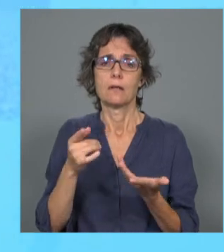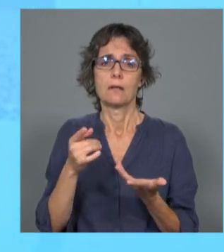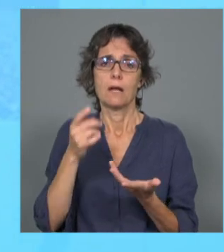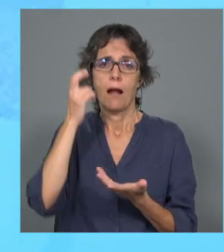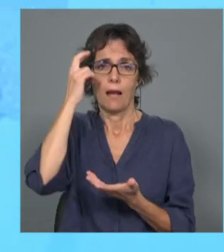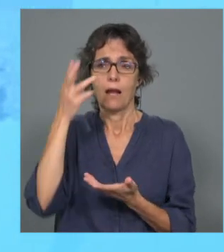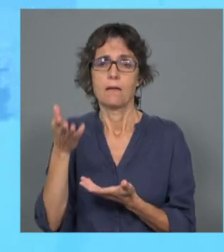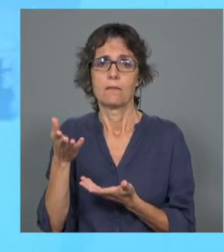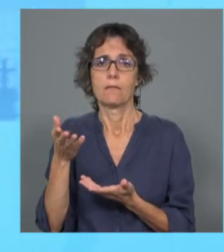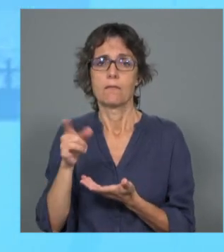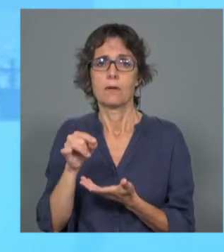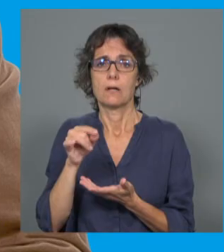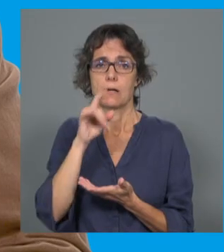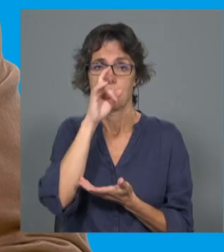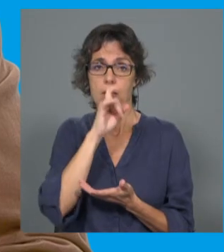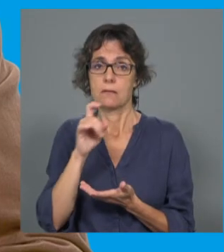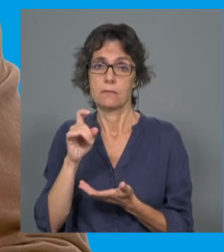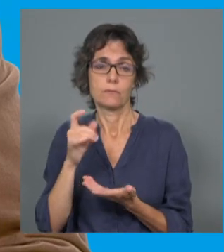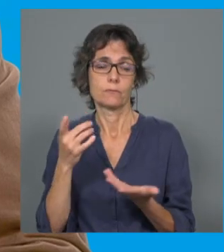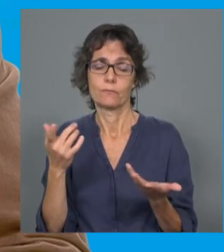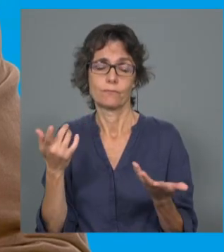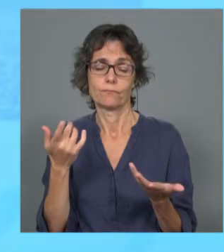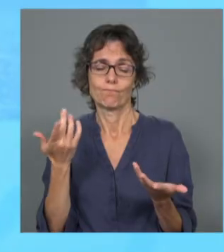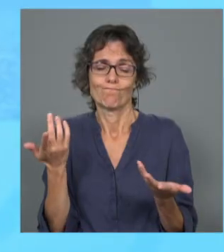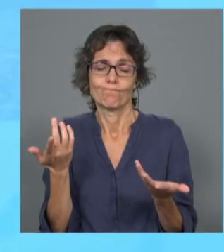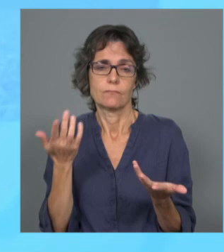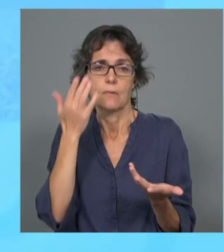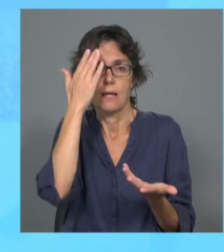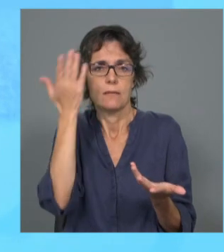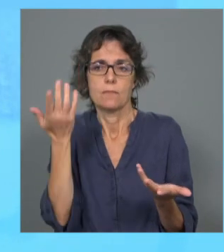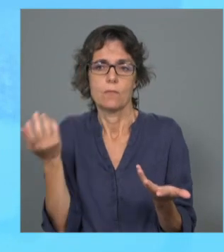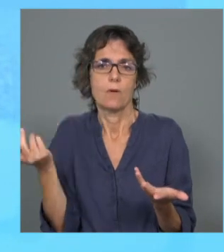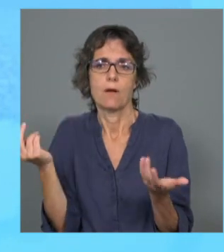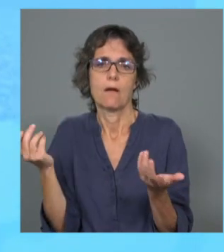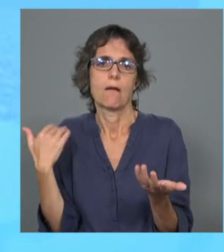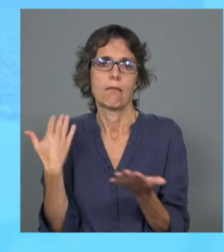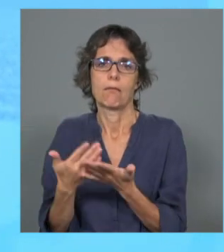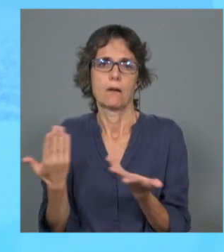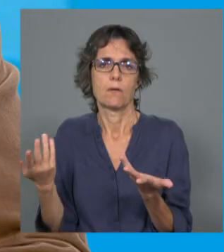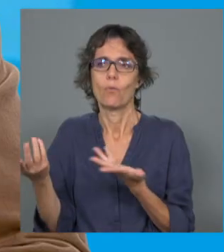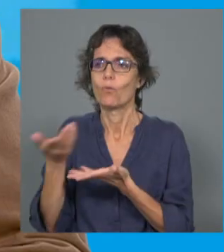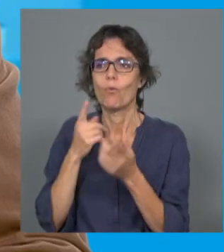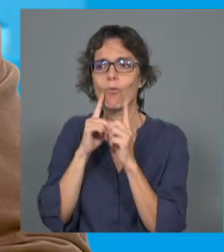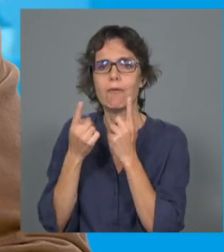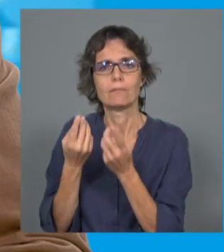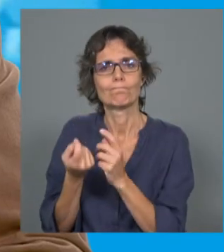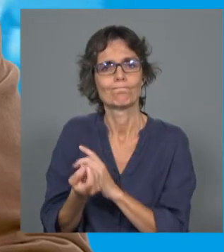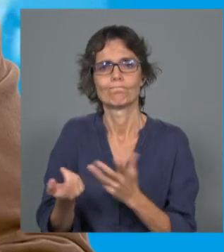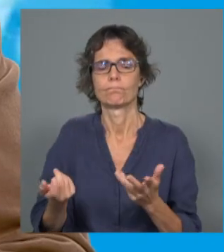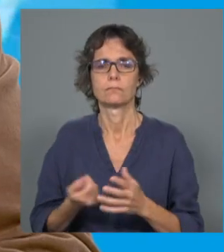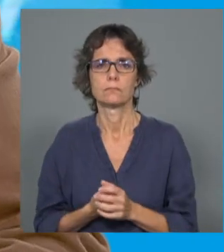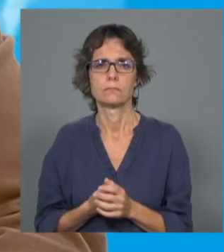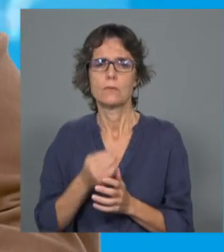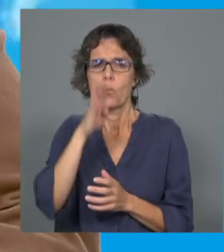isso ainda não aconteceu. Como é que analisa, como é que vai acompanhando também este posicionamento do Papa